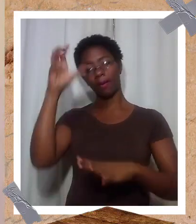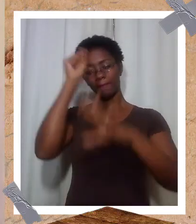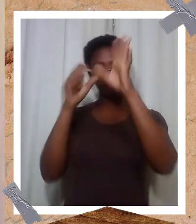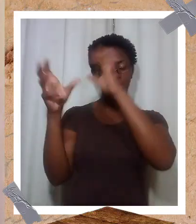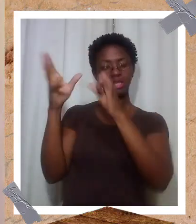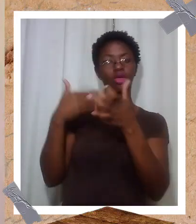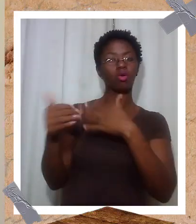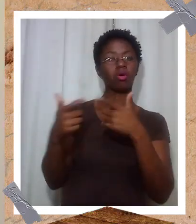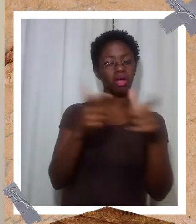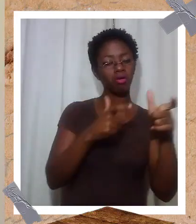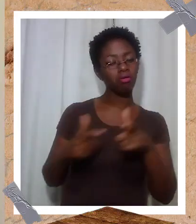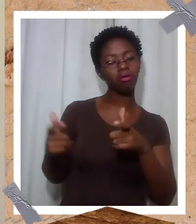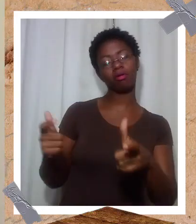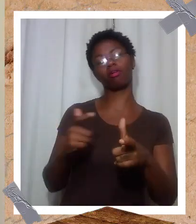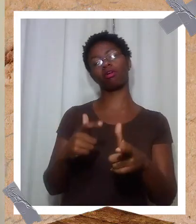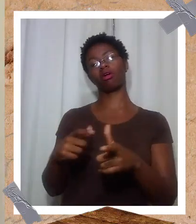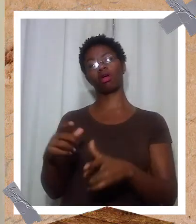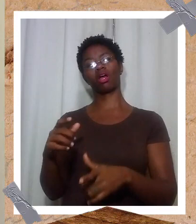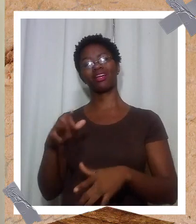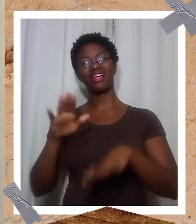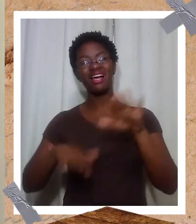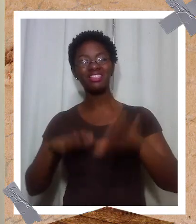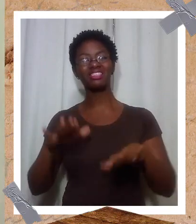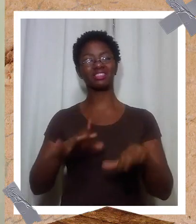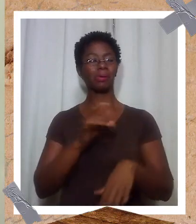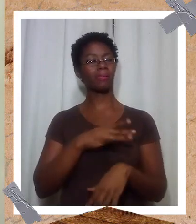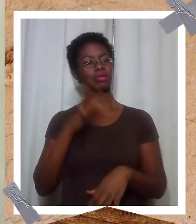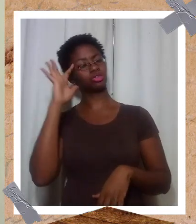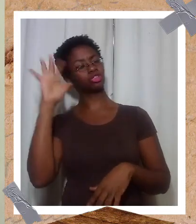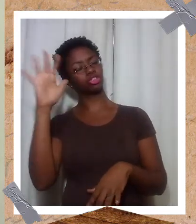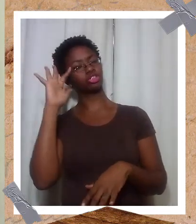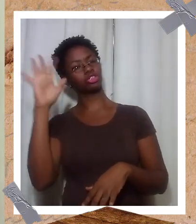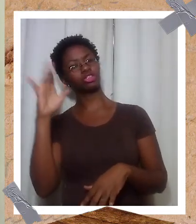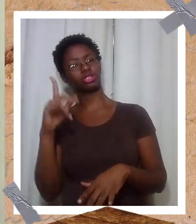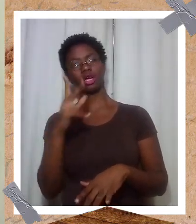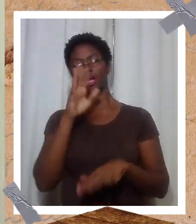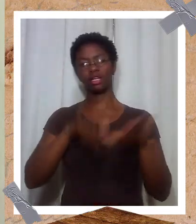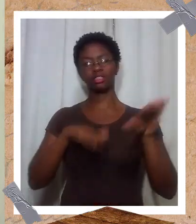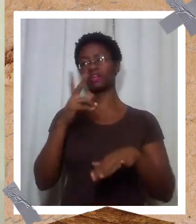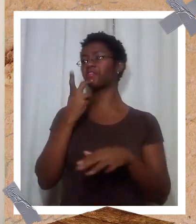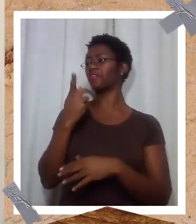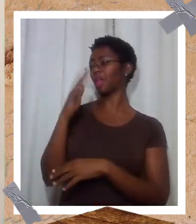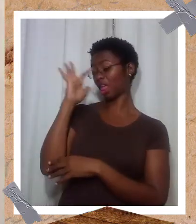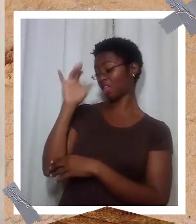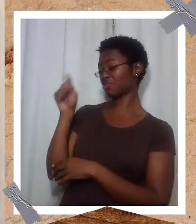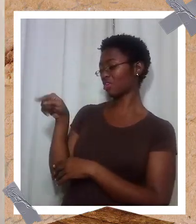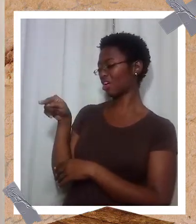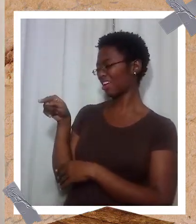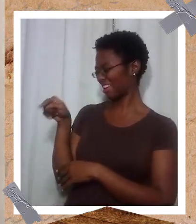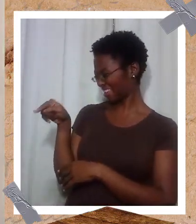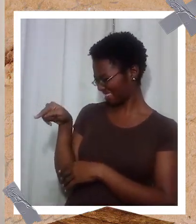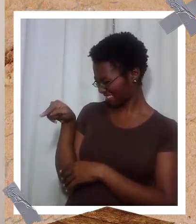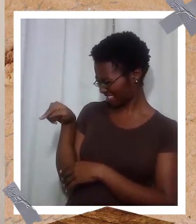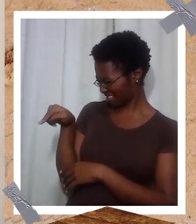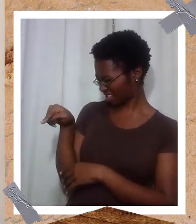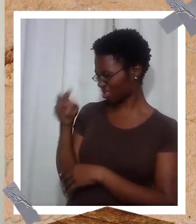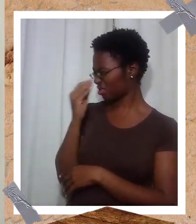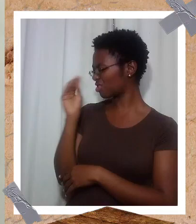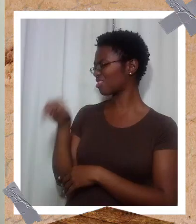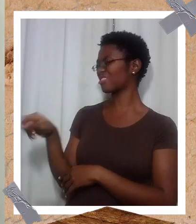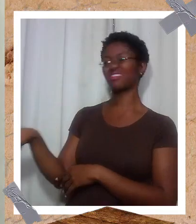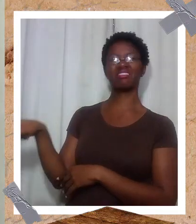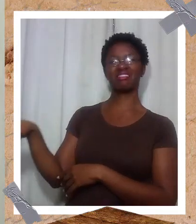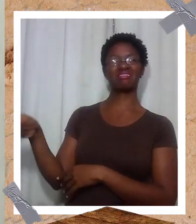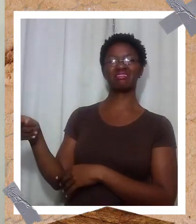medo de sonhar, sabe? Às vezes você chega com um sonho, as pessoas logo falam, isso não vai dar certo, esquece isso,